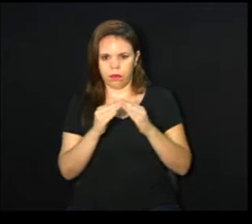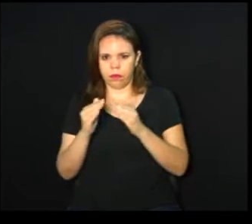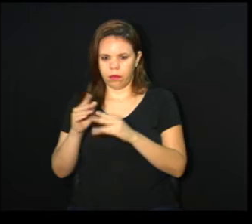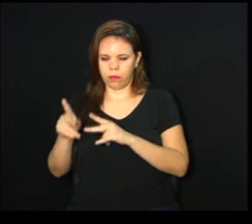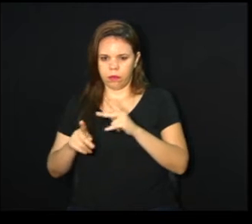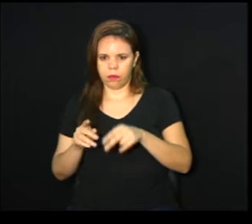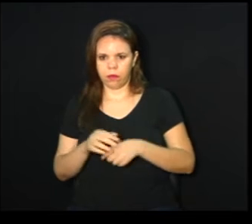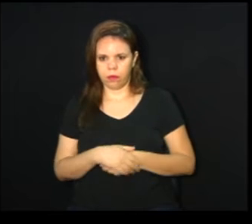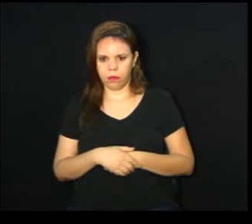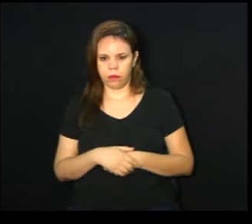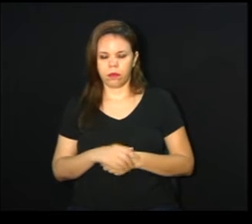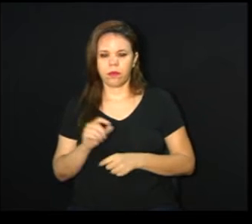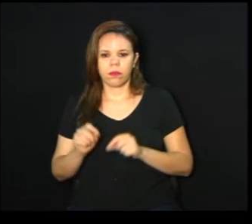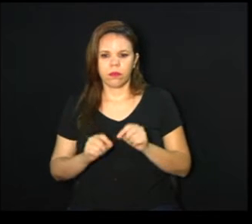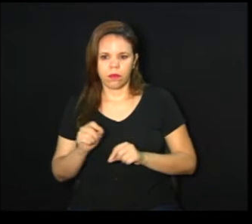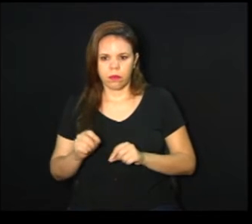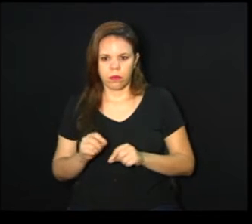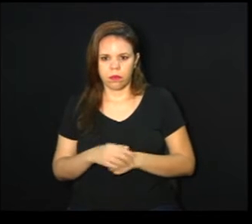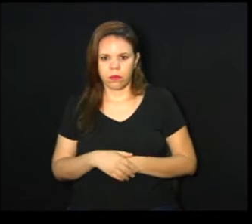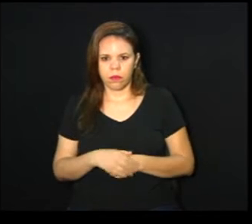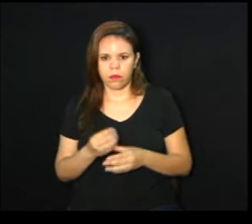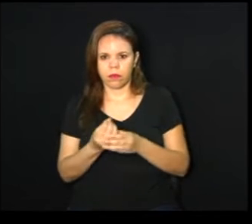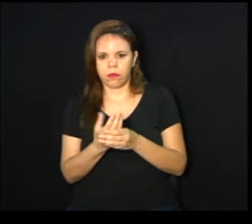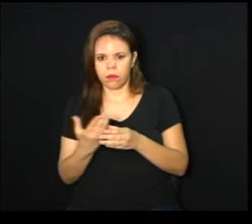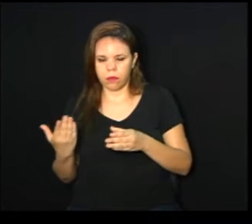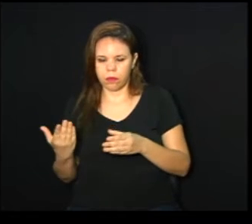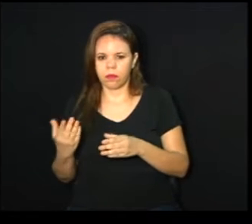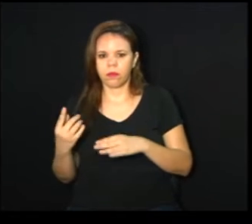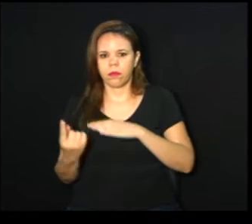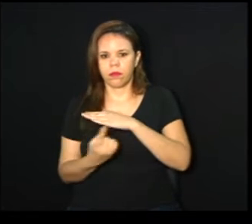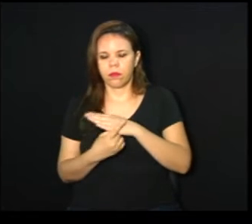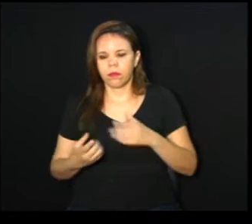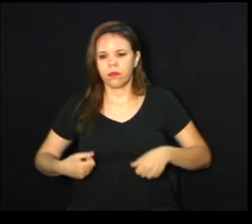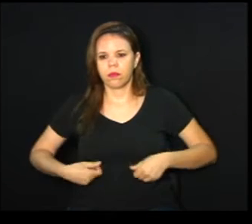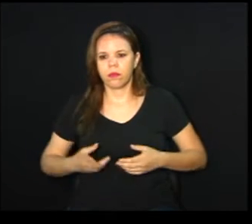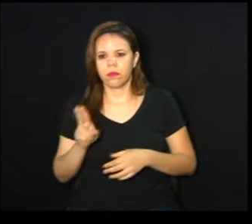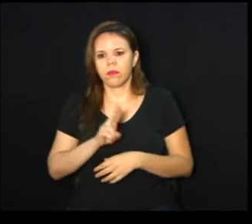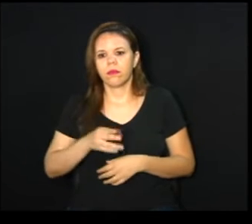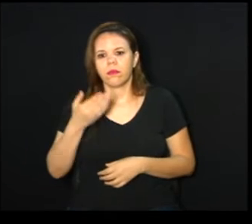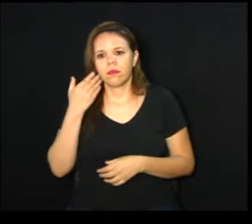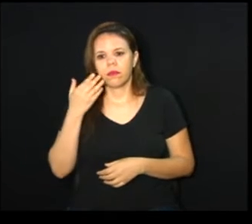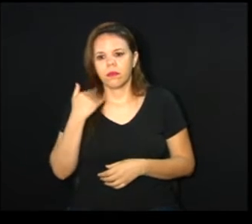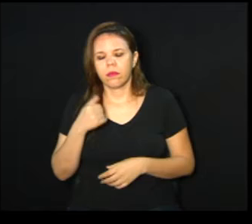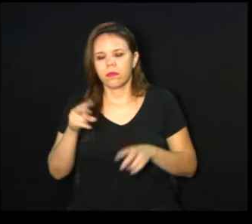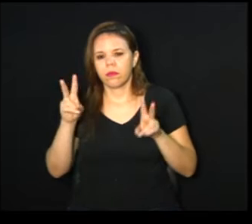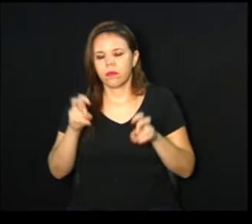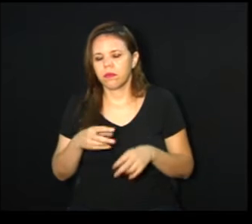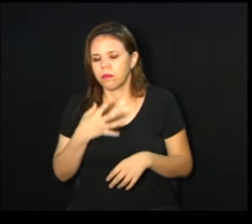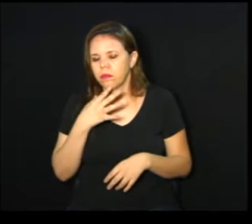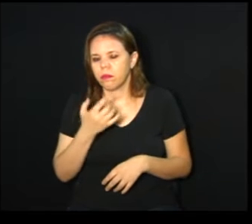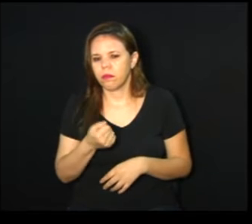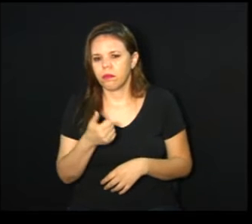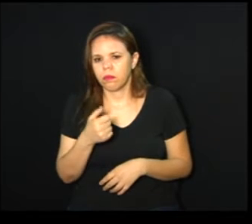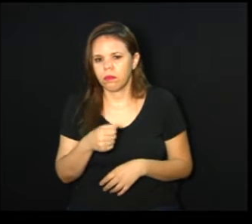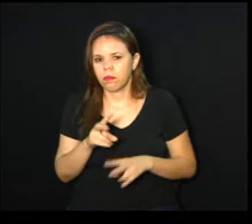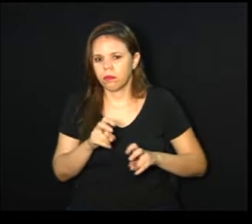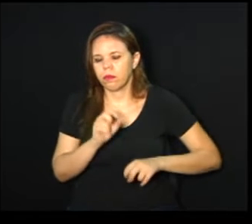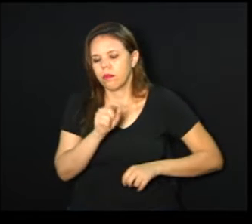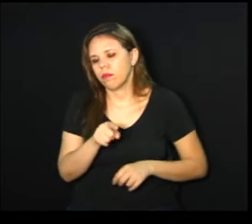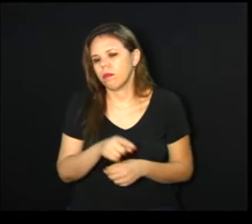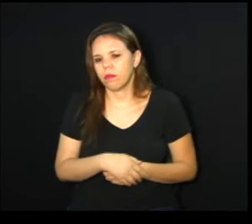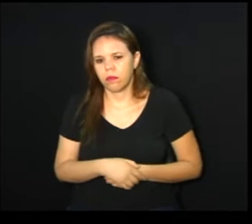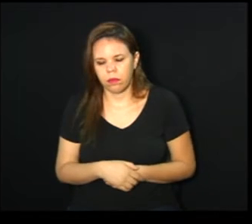consumidor, que é a questão da desagregação do consumo. Esse termo um pouco desconhecido é relativo a